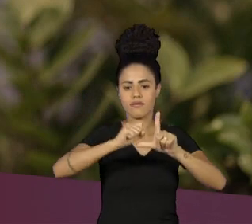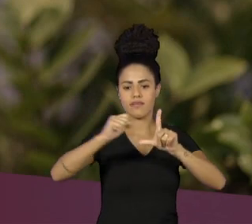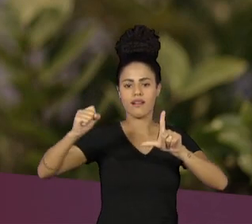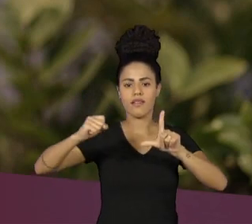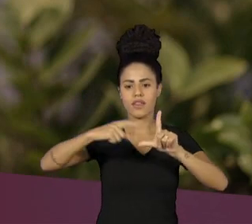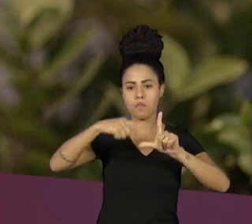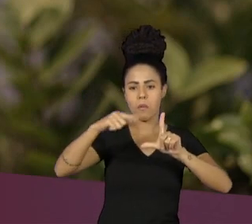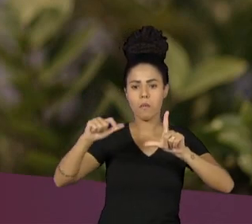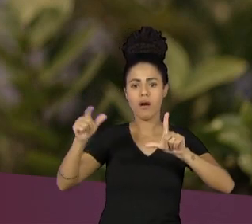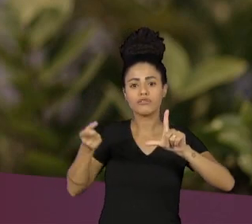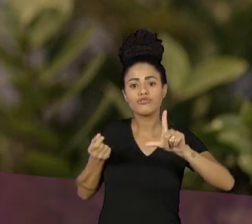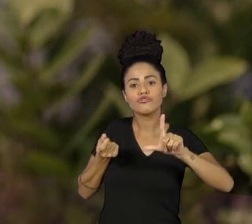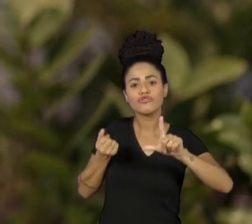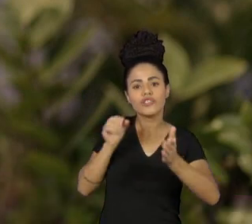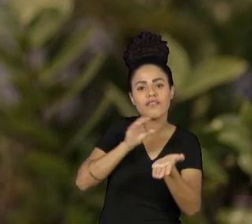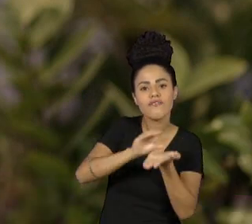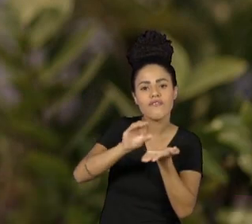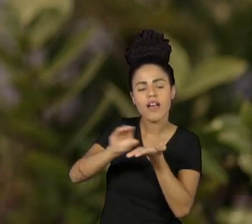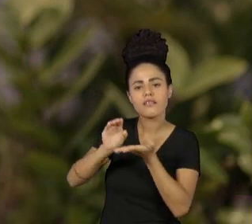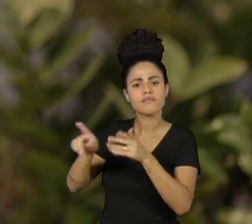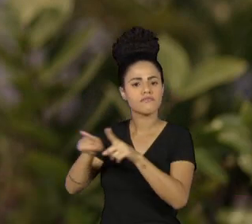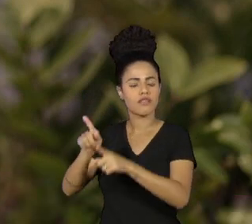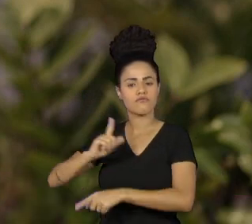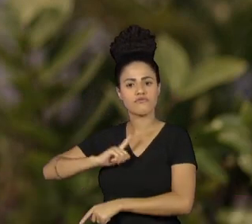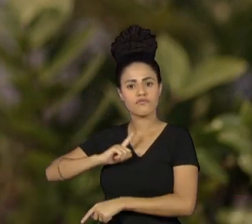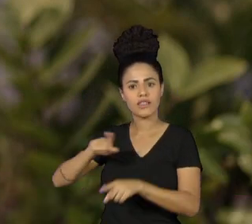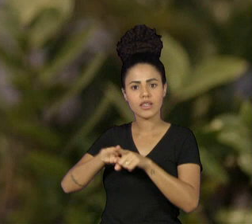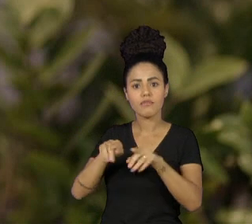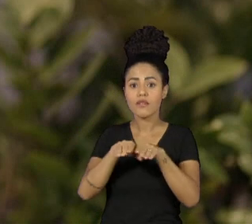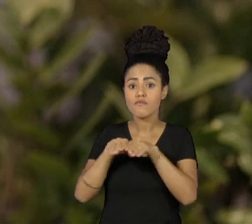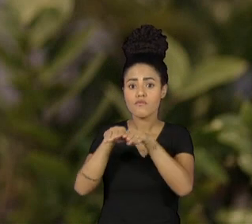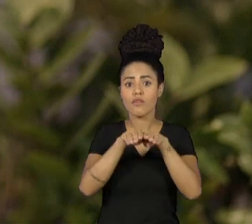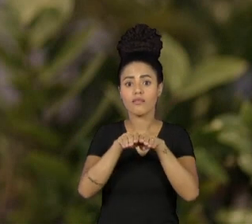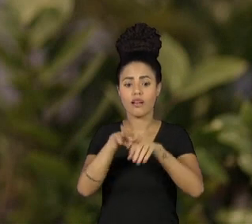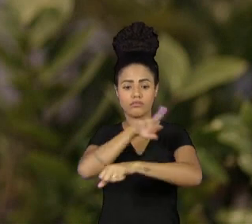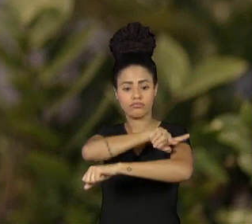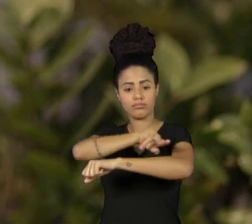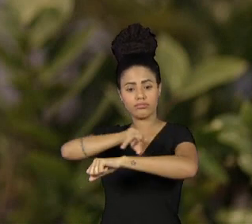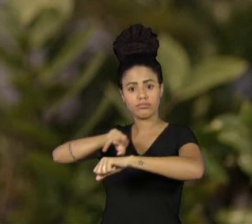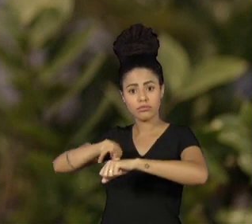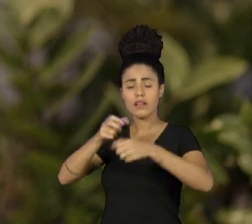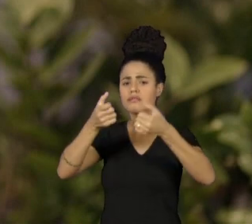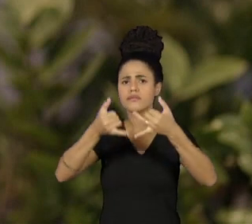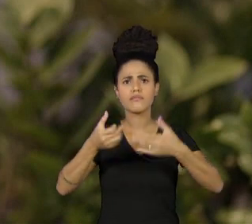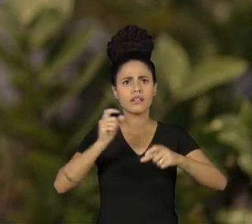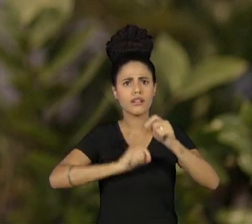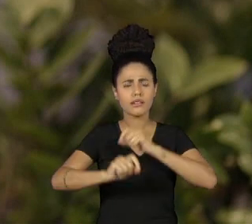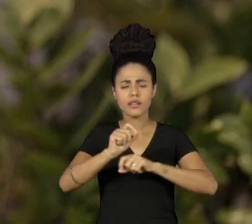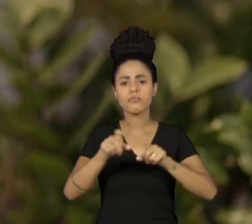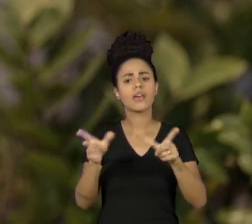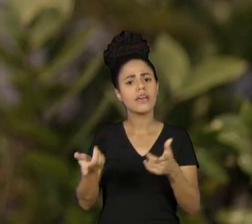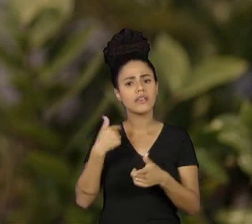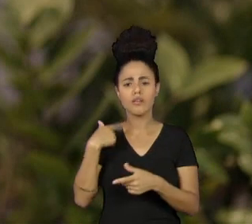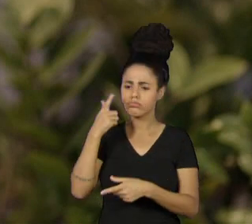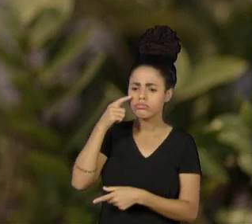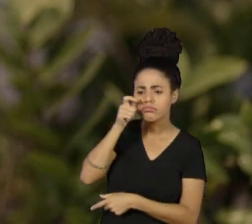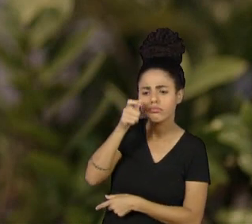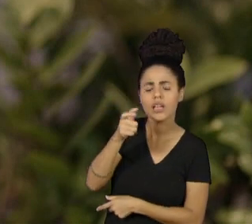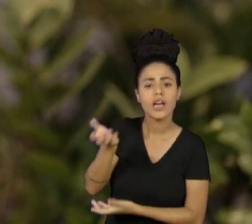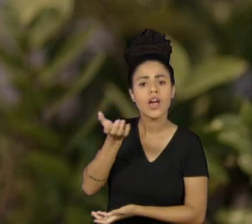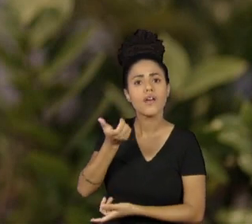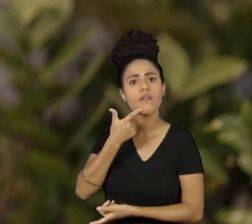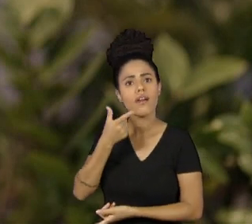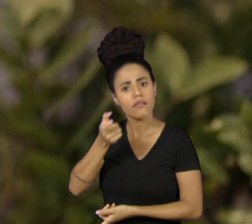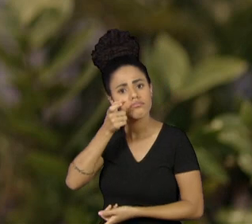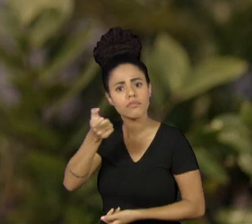E tinha um dos líderes do núcleo lá, de igualdade racial, que falou sobre a Bolsa e assim que ele desceu, eu fui até ele e falei que tinha